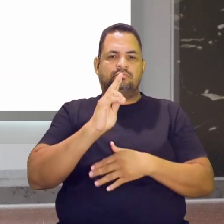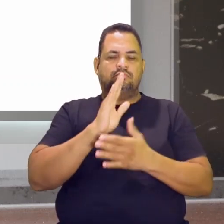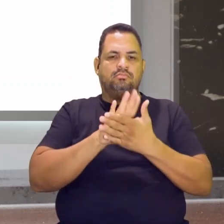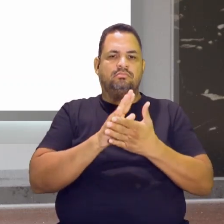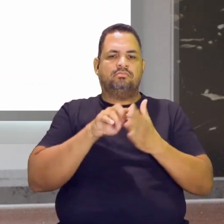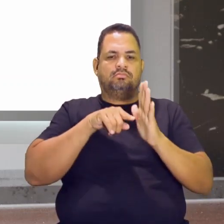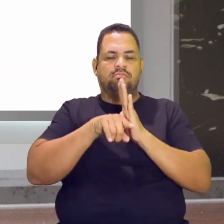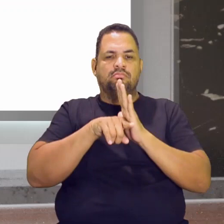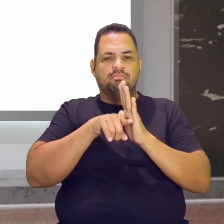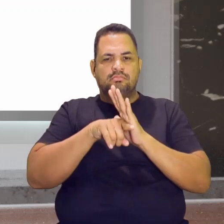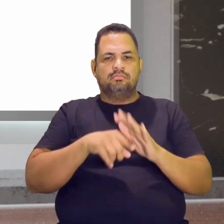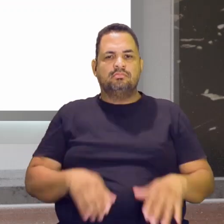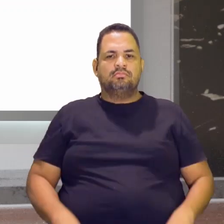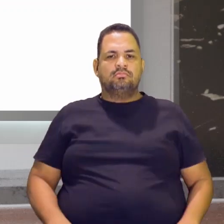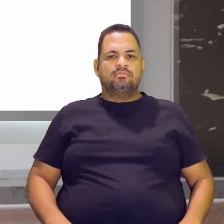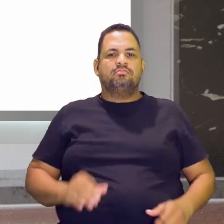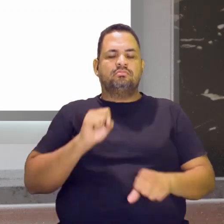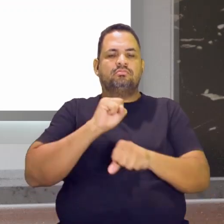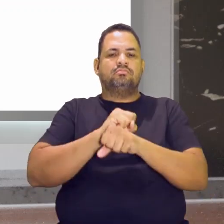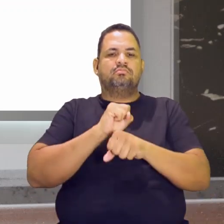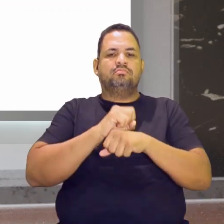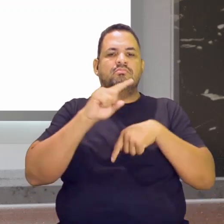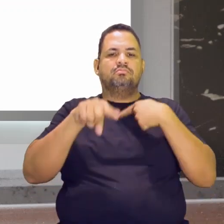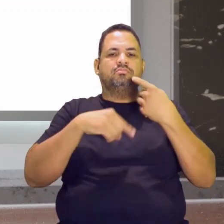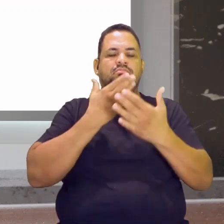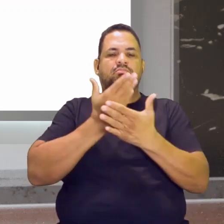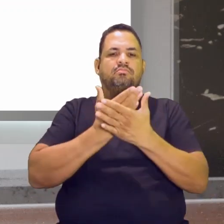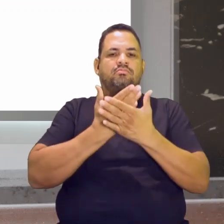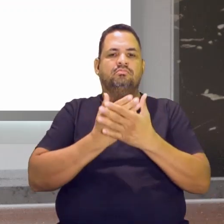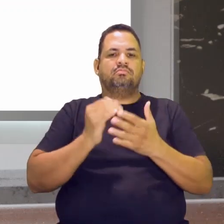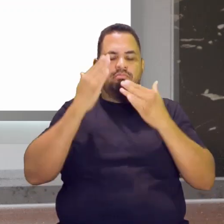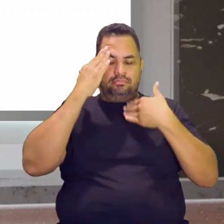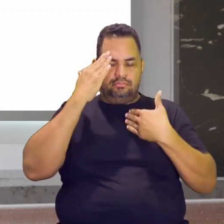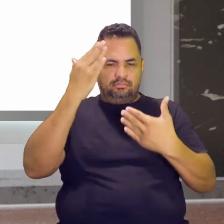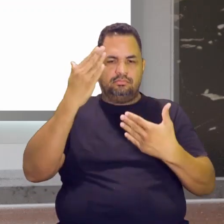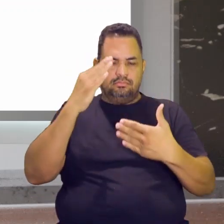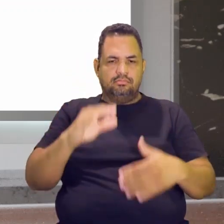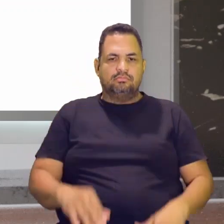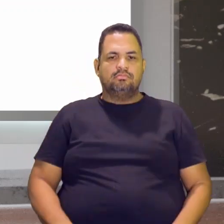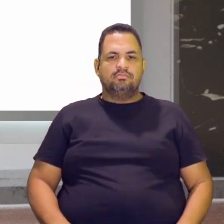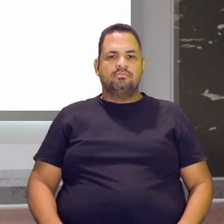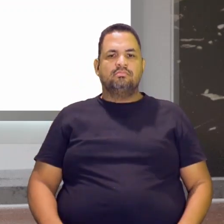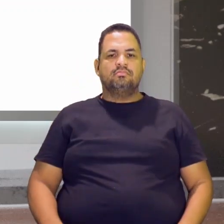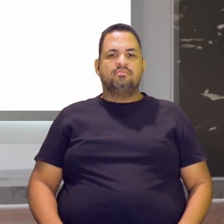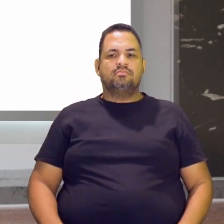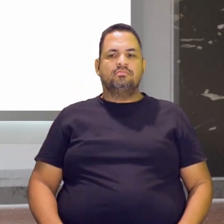estudando e pesquisando e aguardo vocês na próxima aula. Obrigada pela atenção.